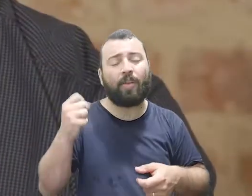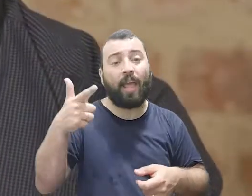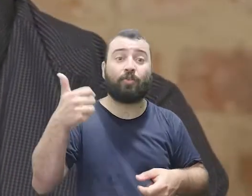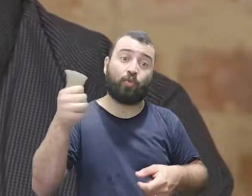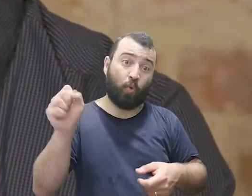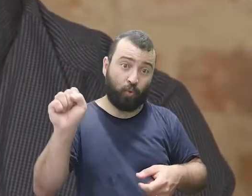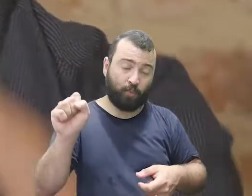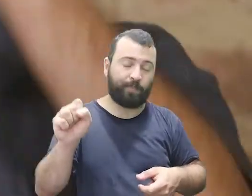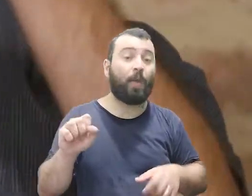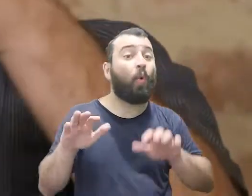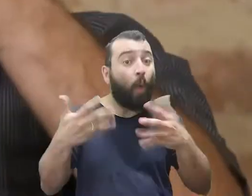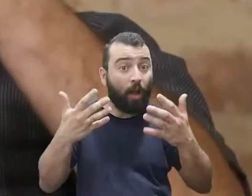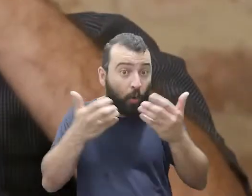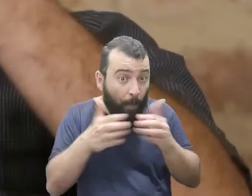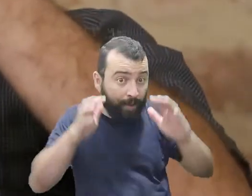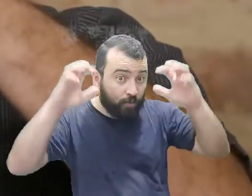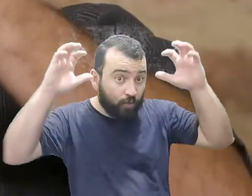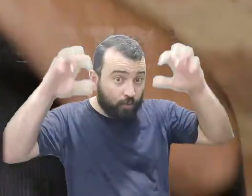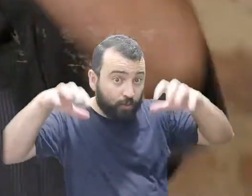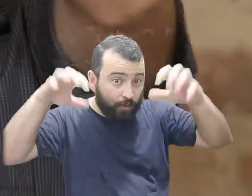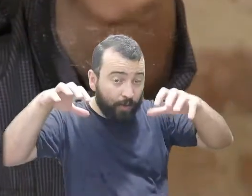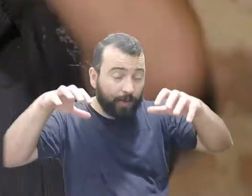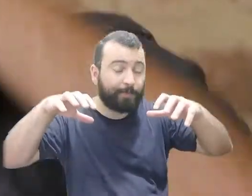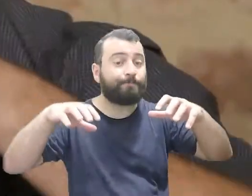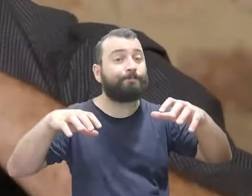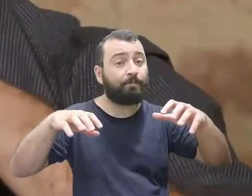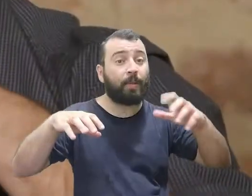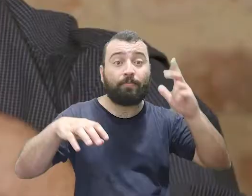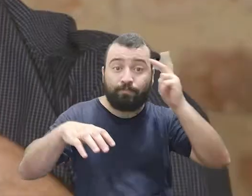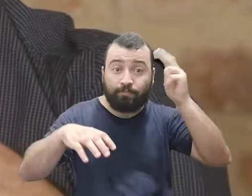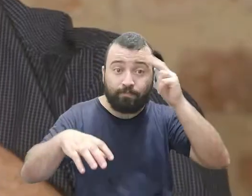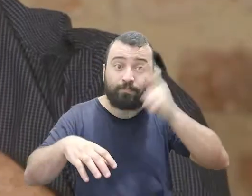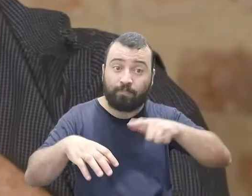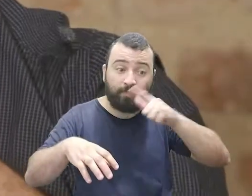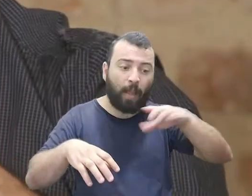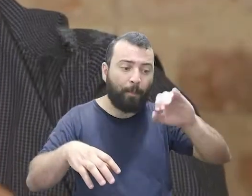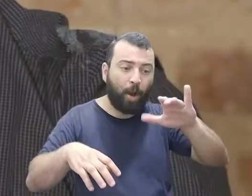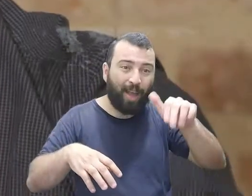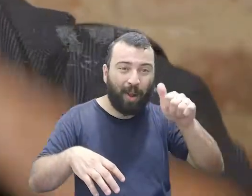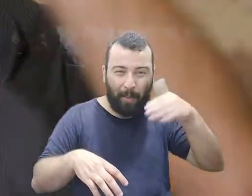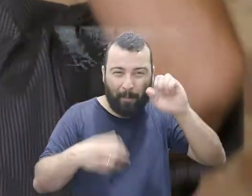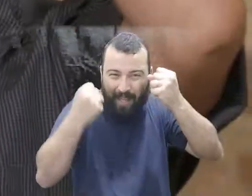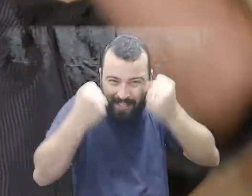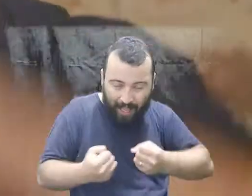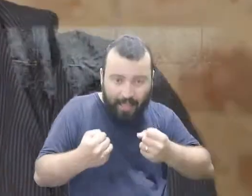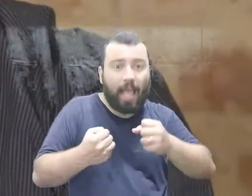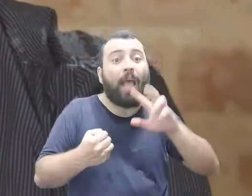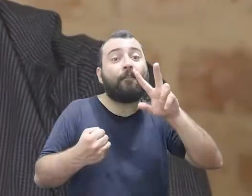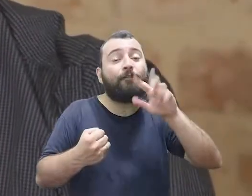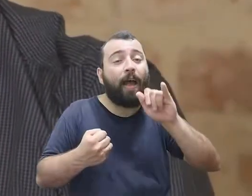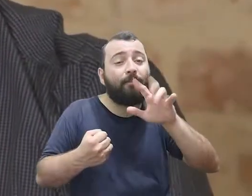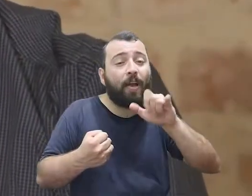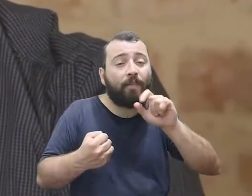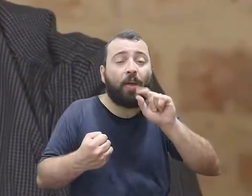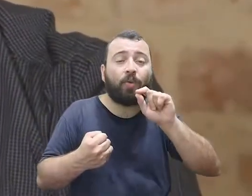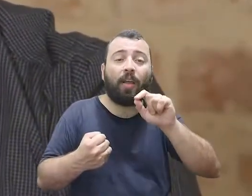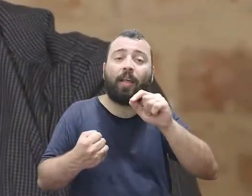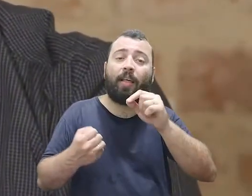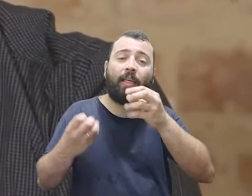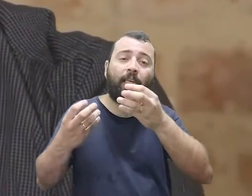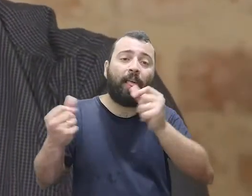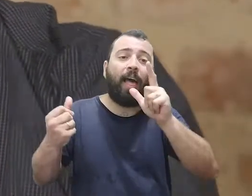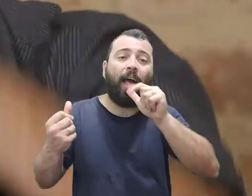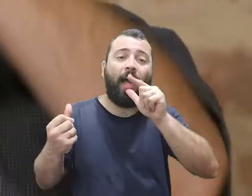18. Quando começa a chover, preferencialmente as moléculas mais pesadas vão para a